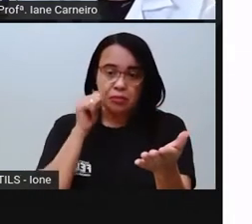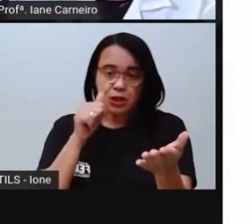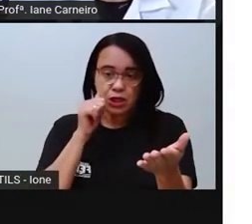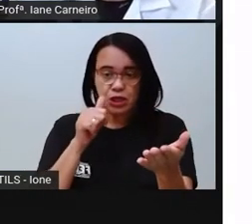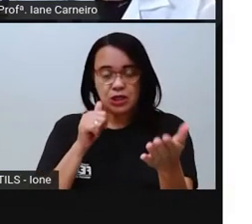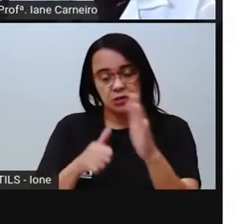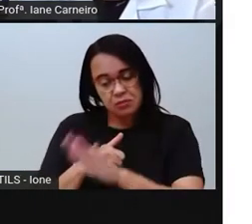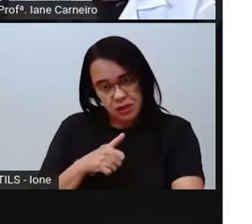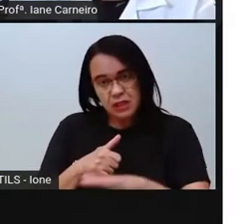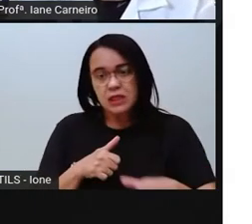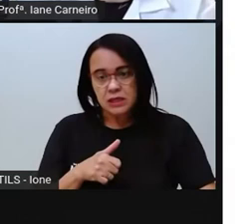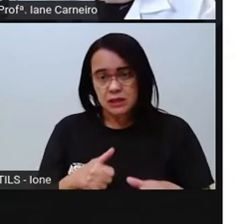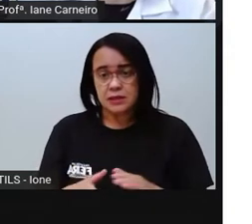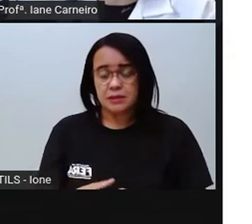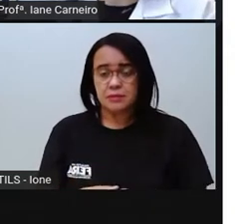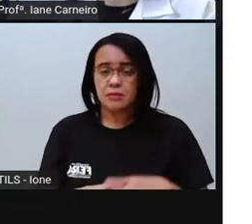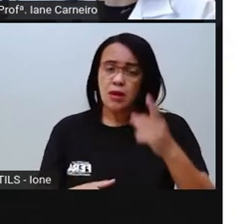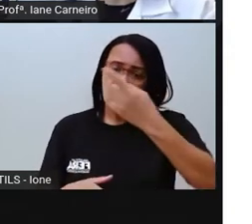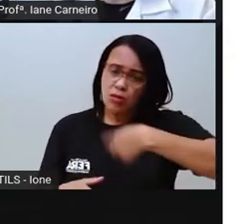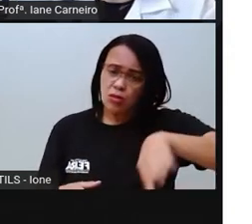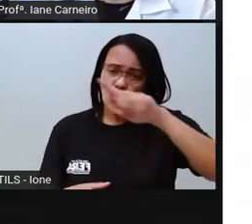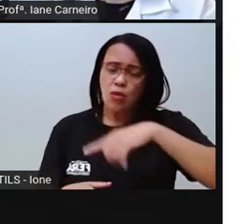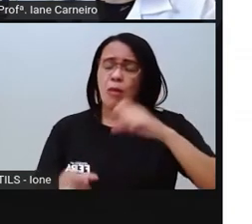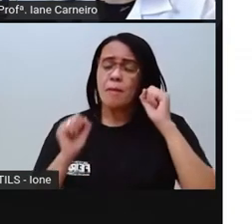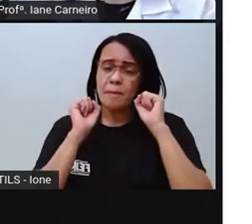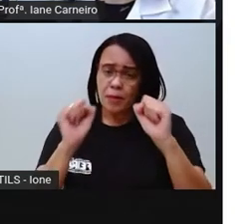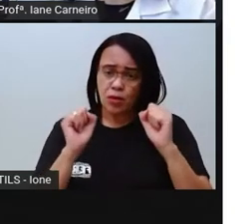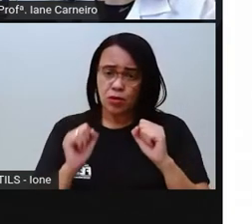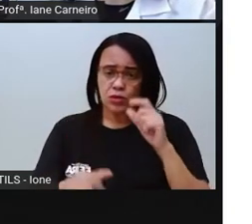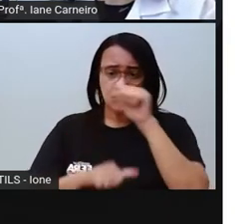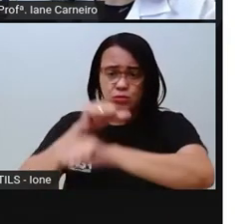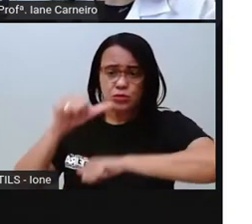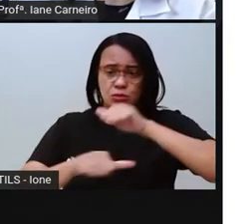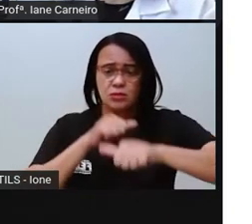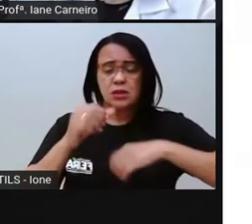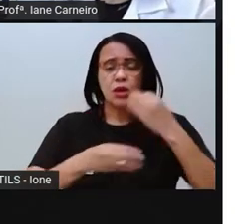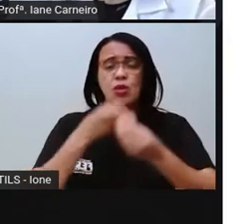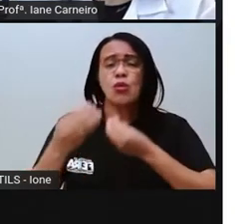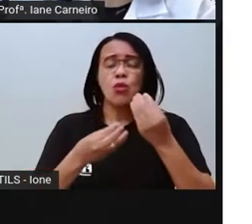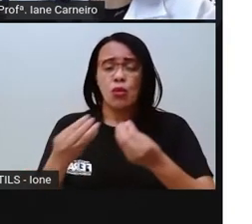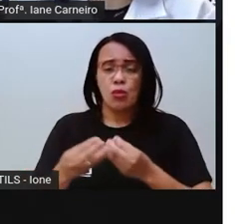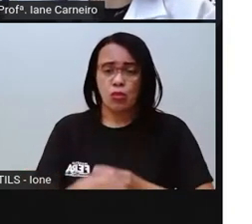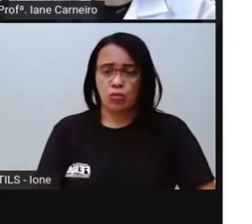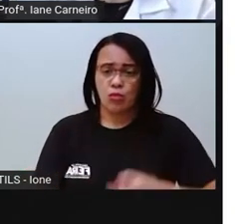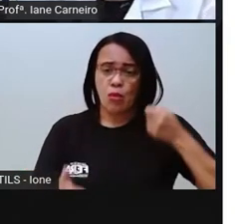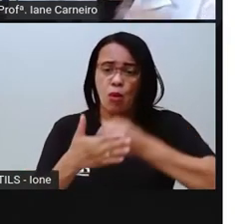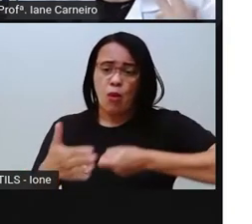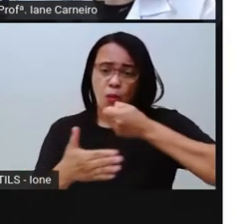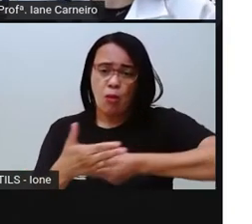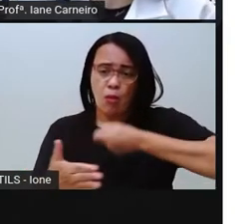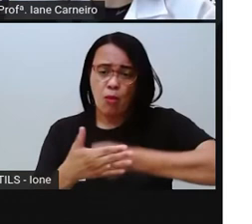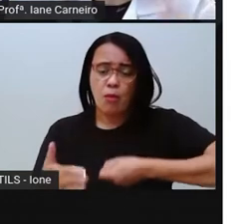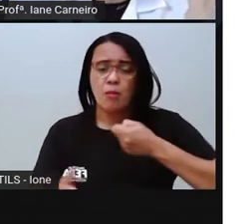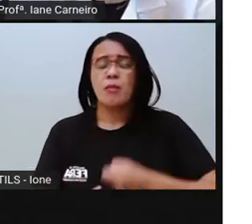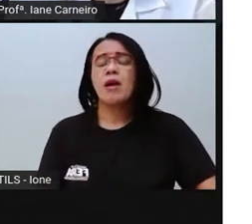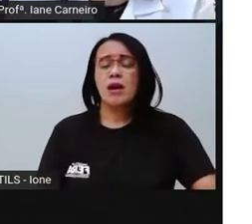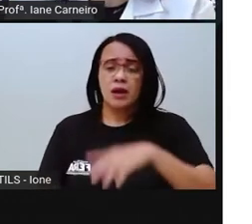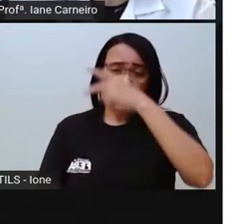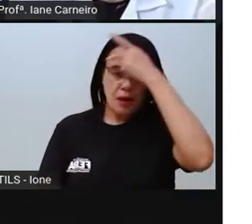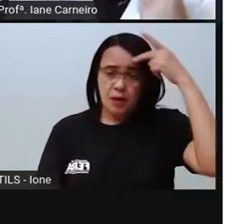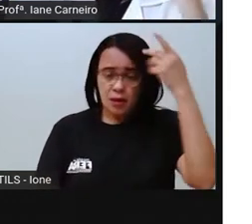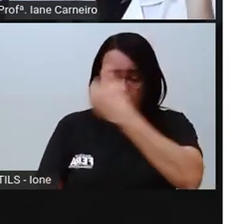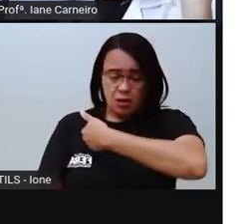Então a gente pode mudar essa realidade, ó, fazendo cumprir, né, cobrando que os governantes eles